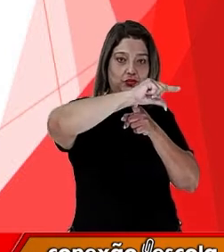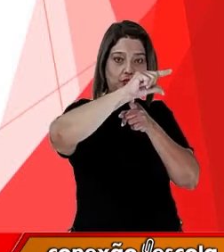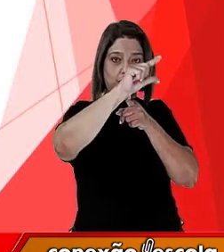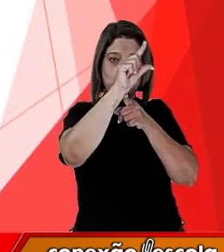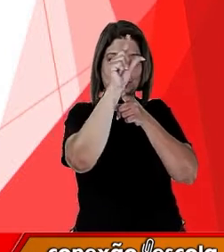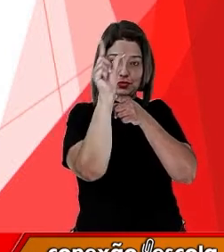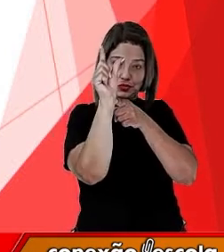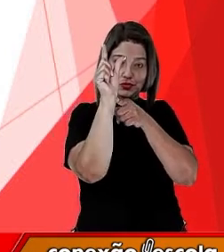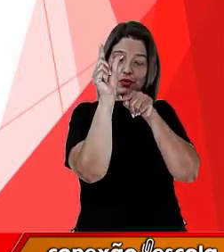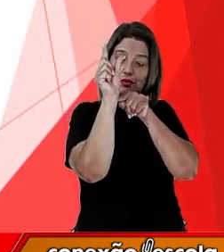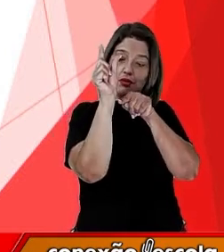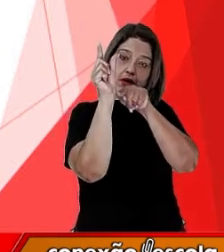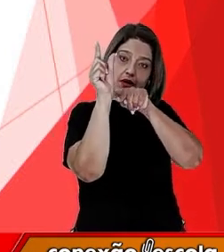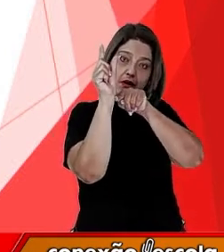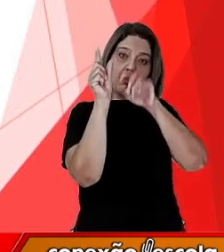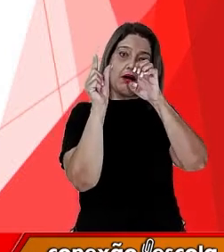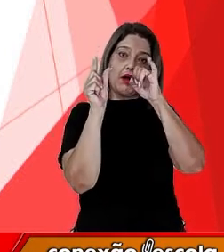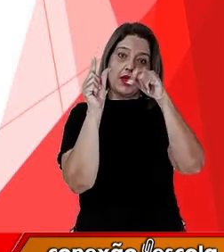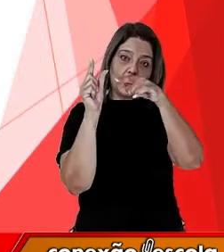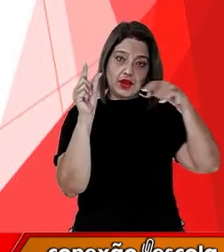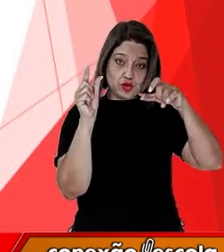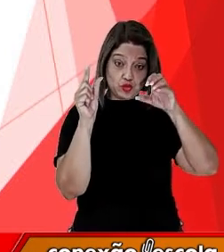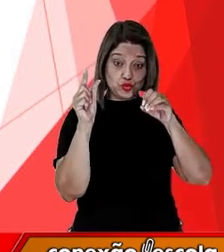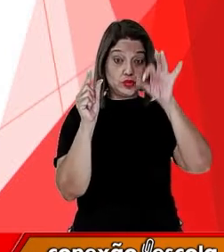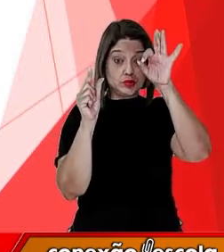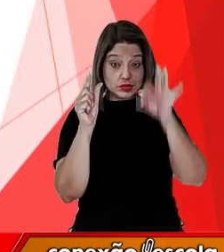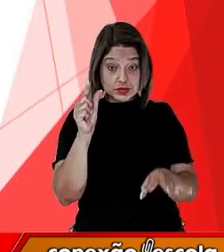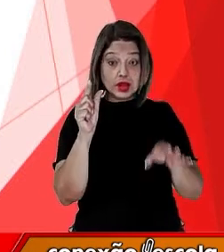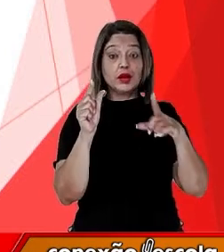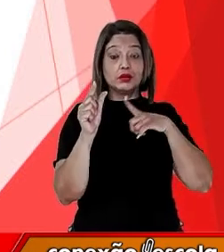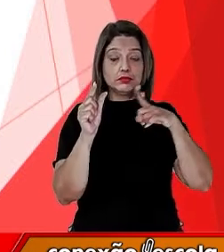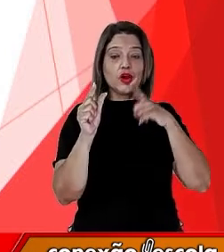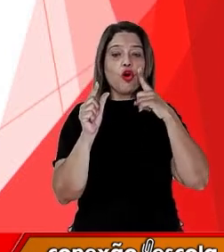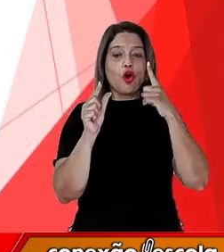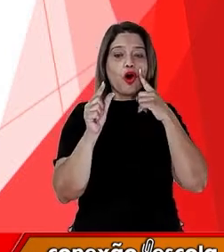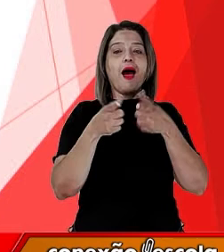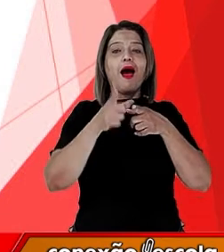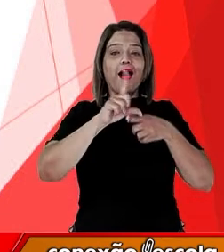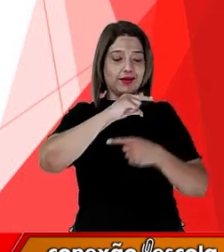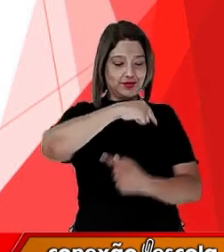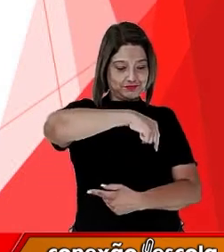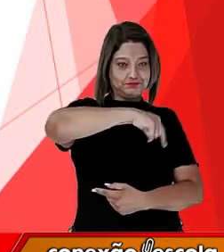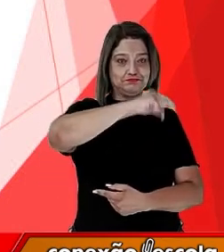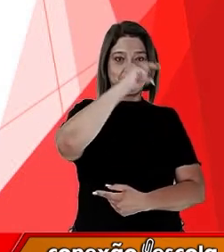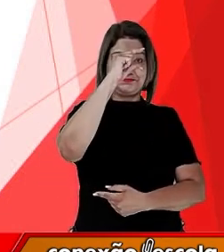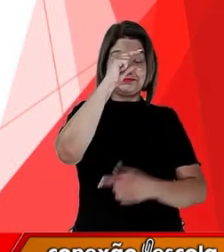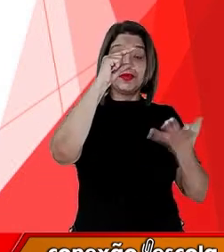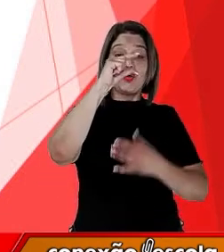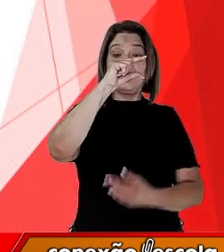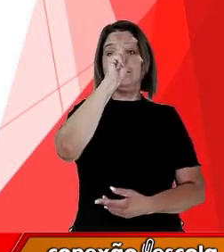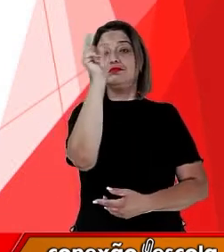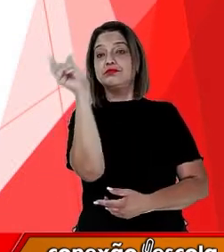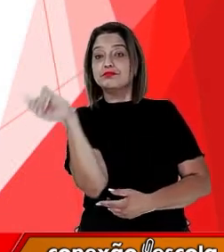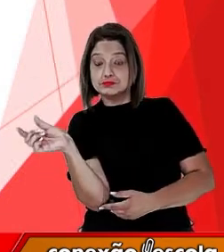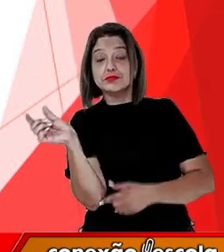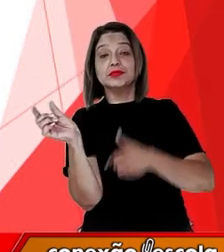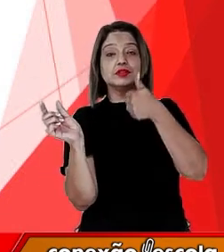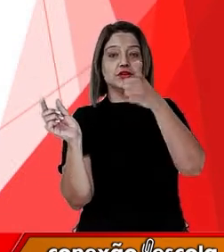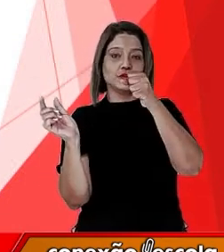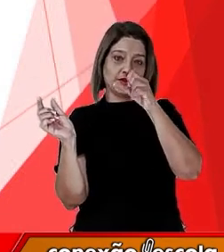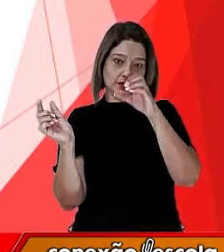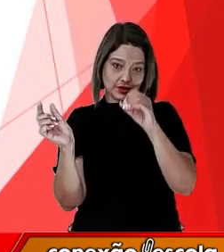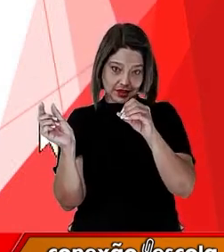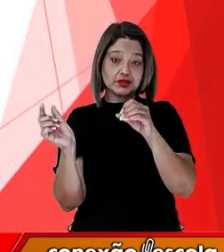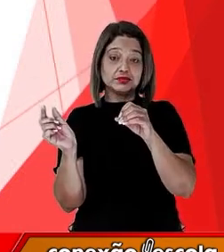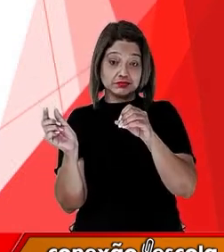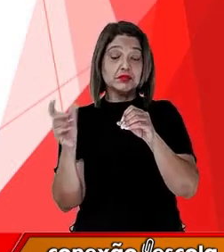ângulo de rotação de 90 graus. Aqui, ó, a figura original estava aqui, ela foi rotacionada a 180 graus, né, e eu